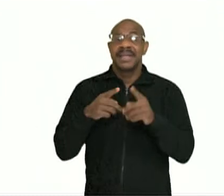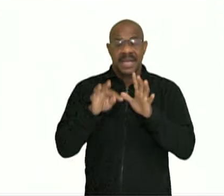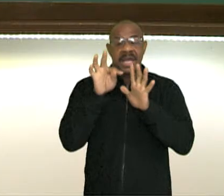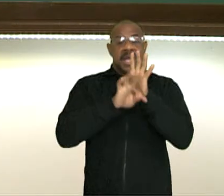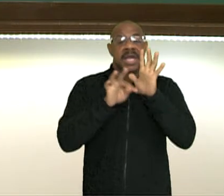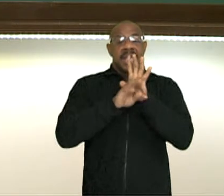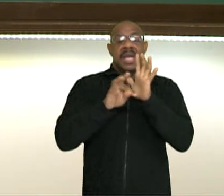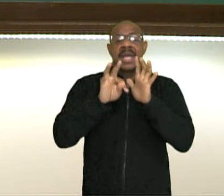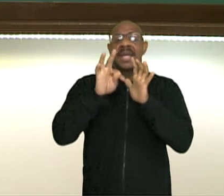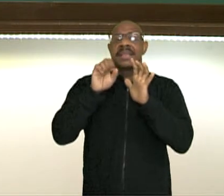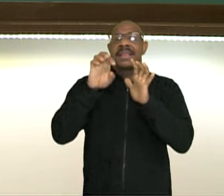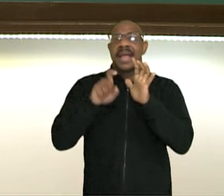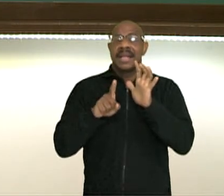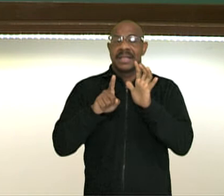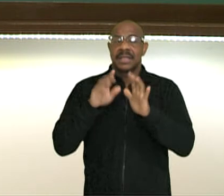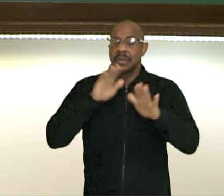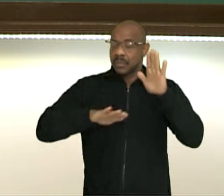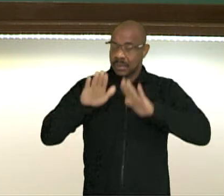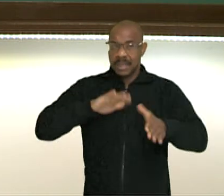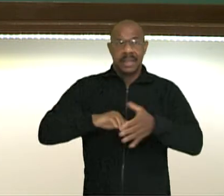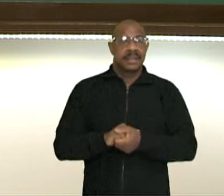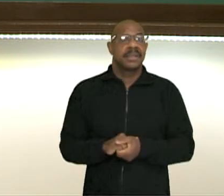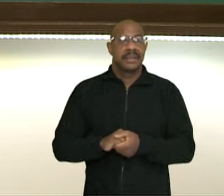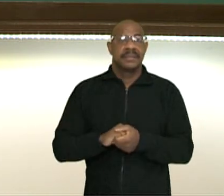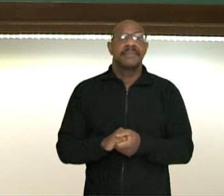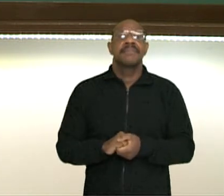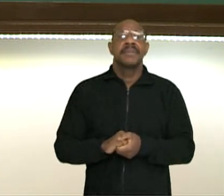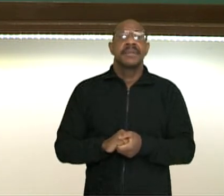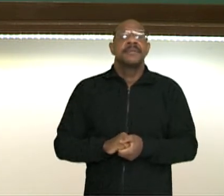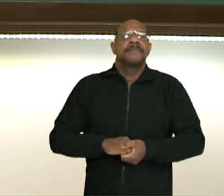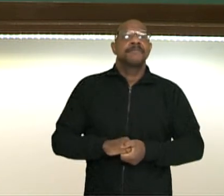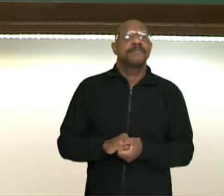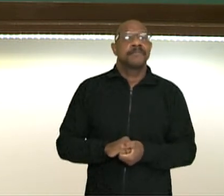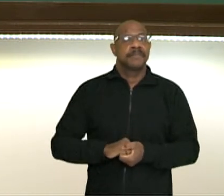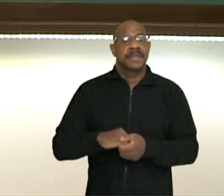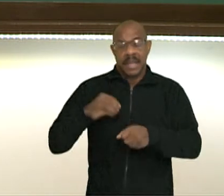pode generalizar. Então, tá aqui a dica sobre a linguagem.